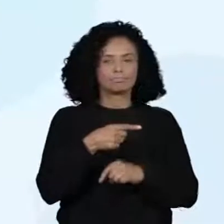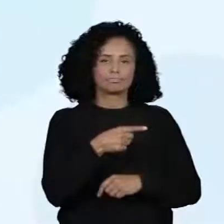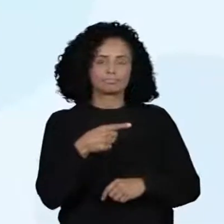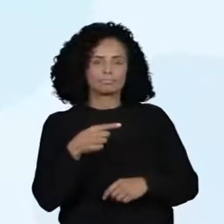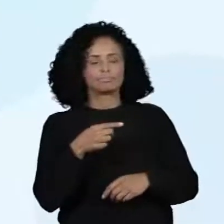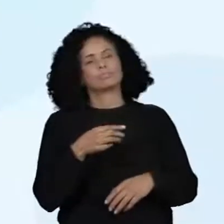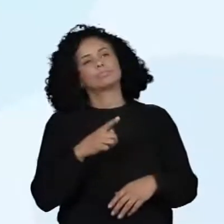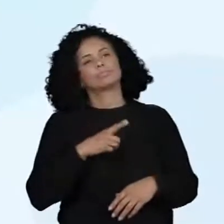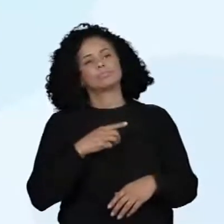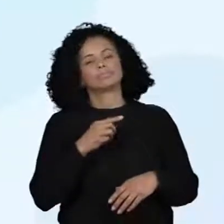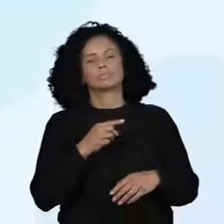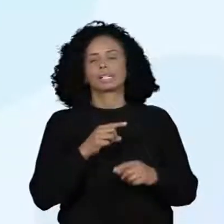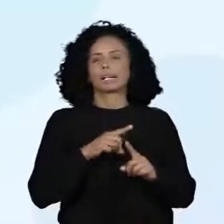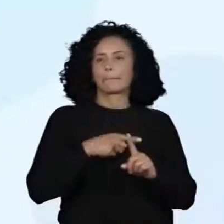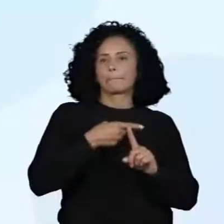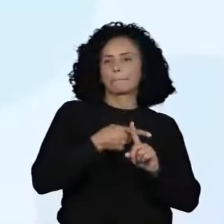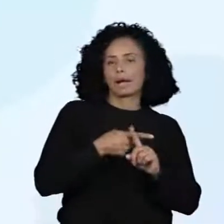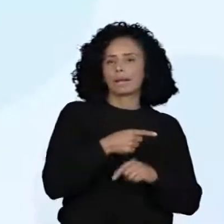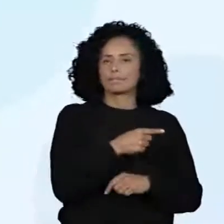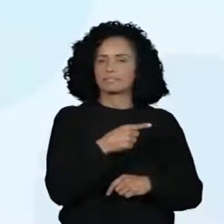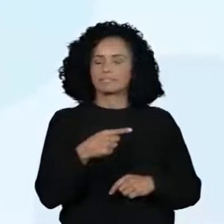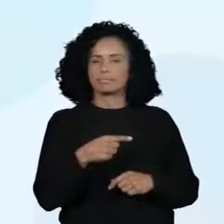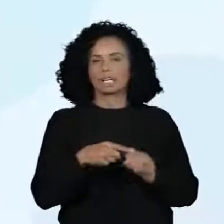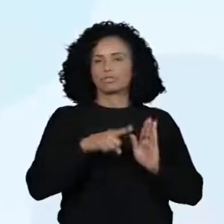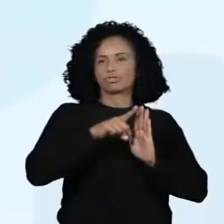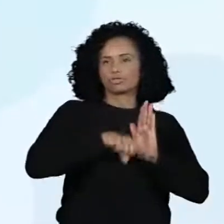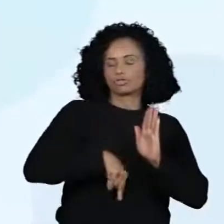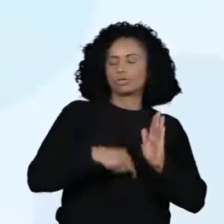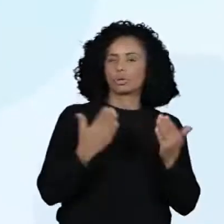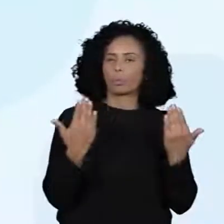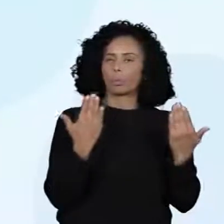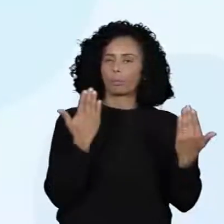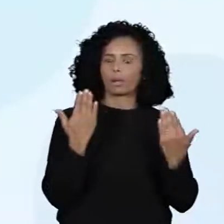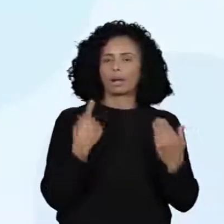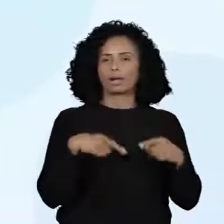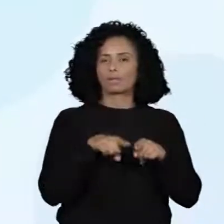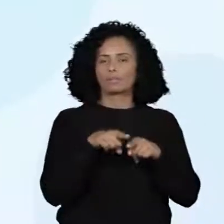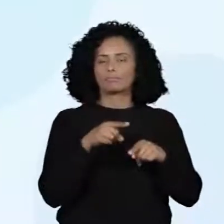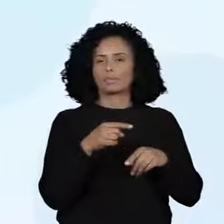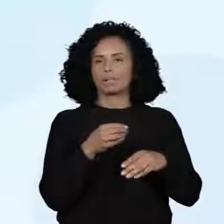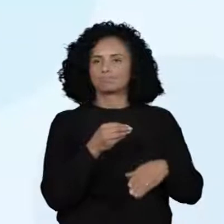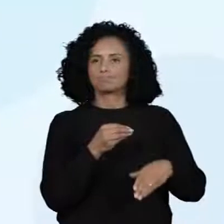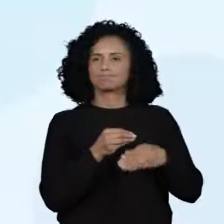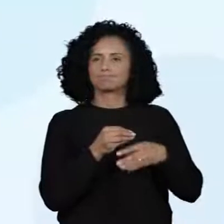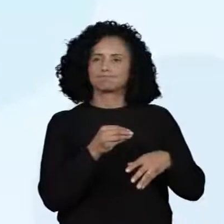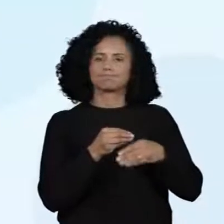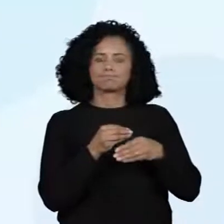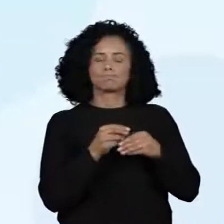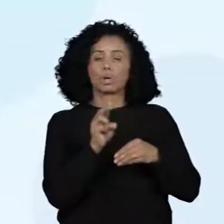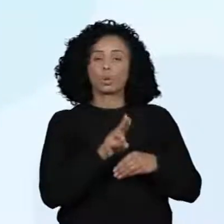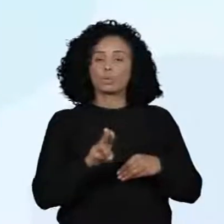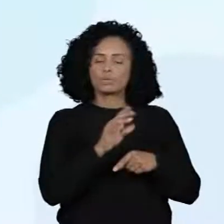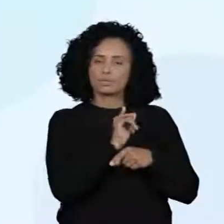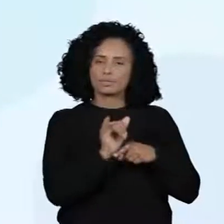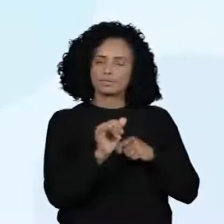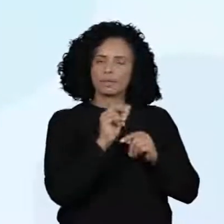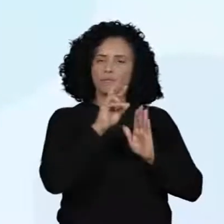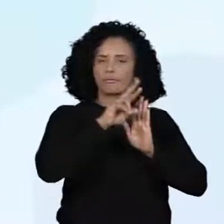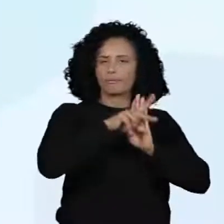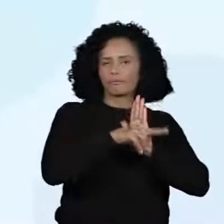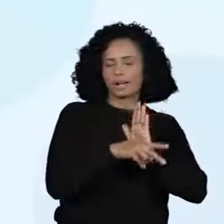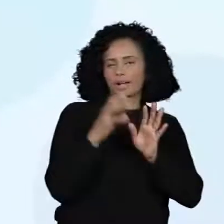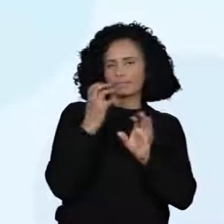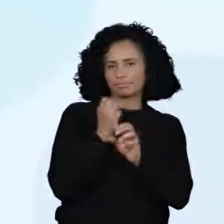acrescentar, separar, retirar, comparar e completar quantidades utilizando diferentes estratégias de